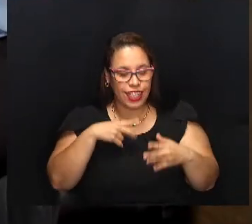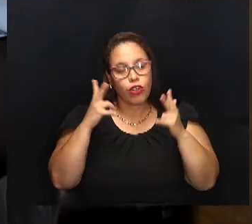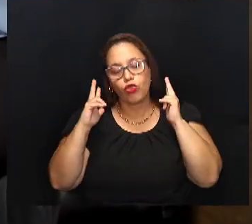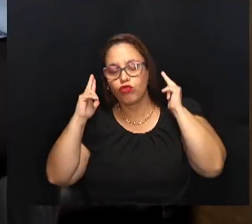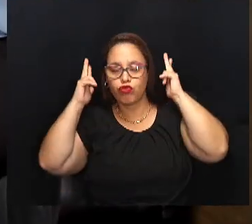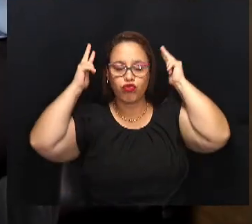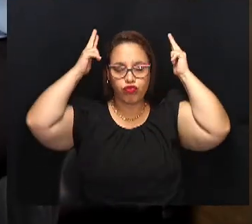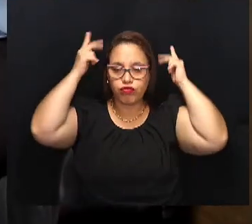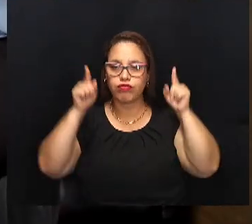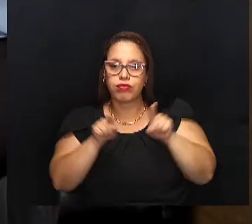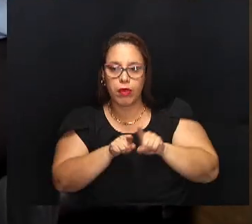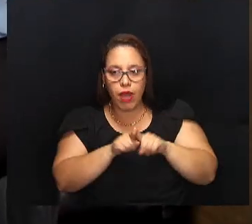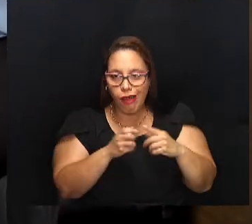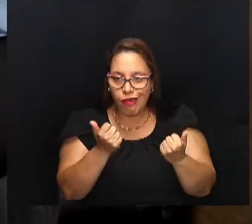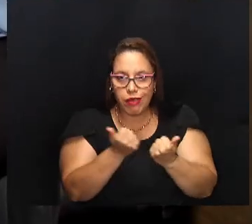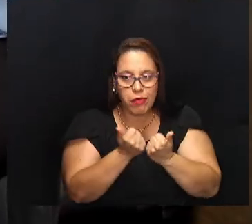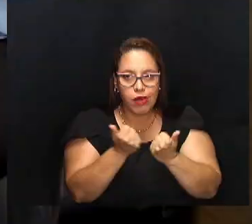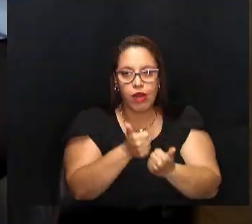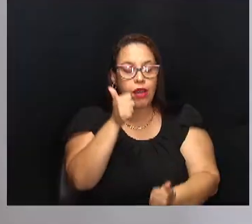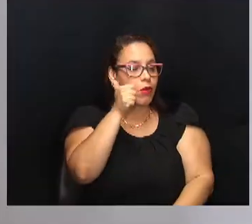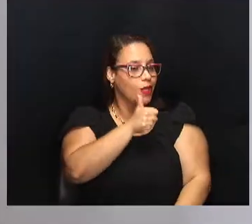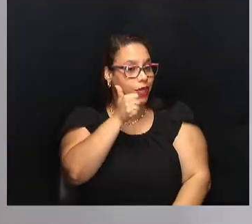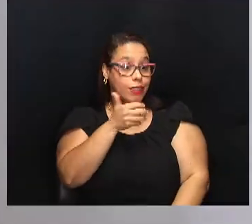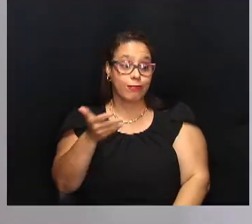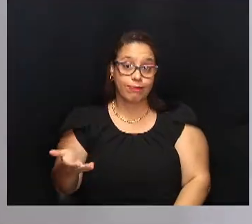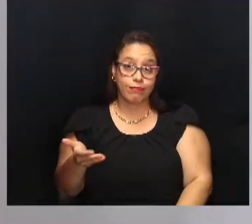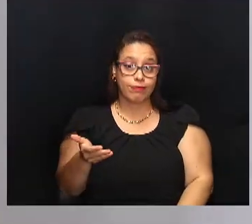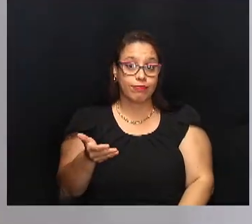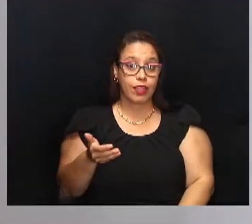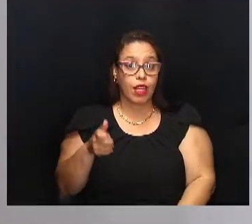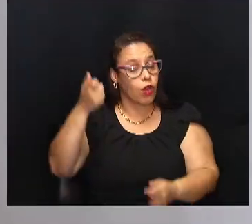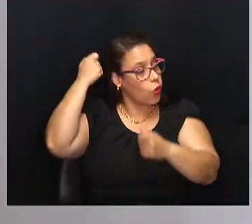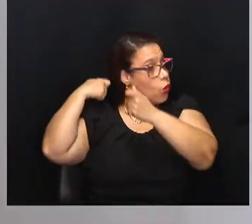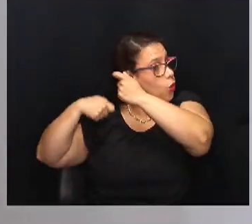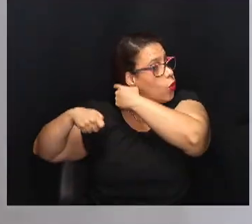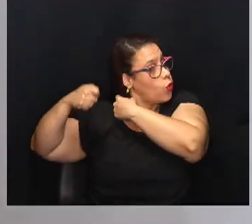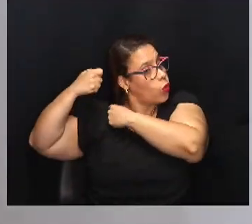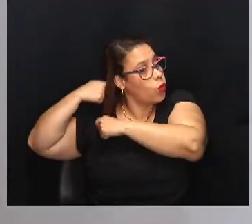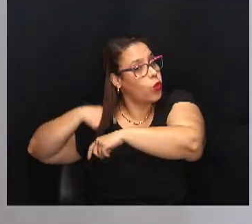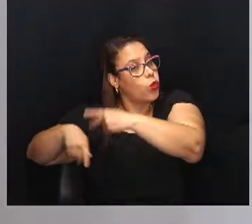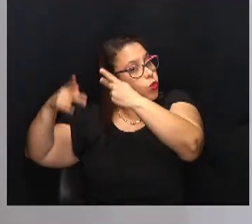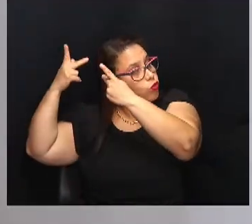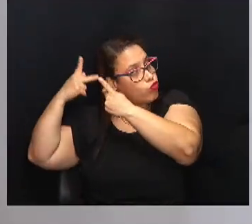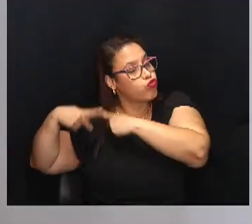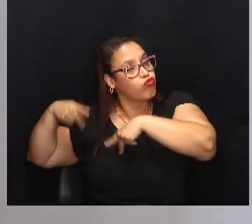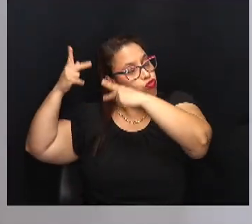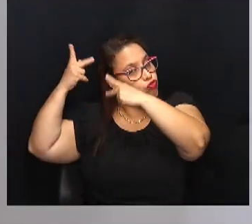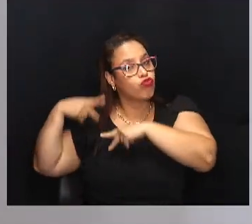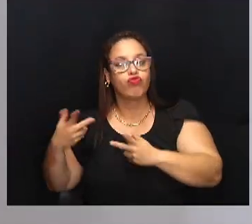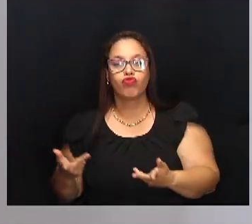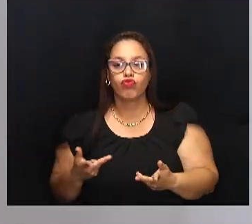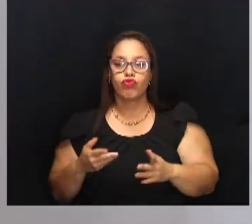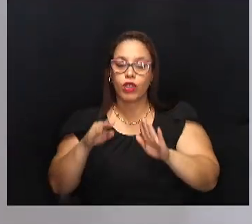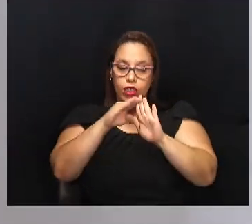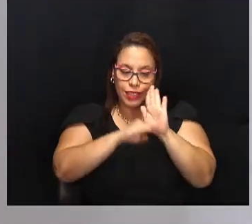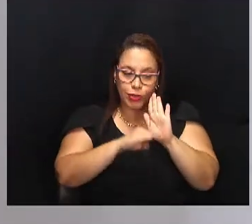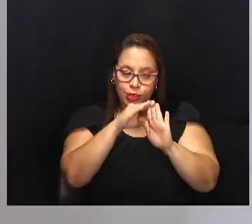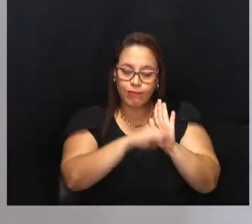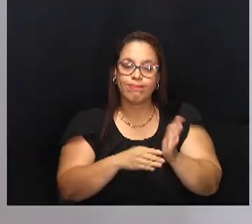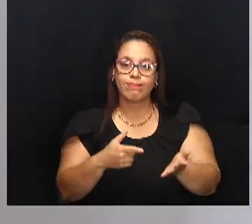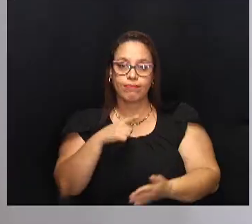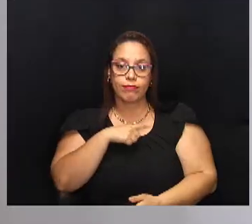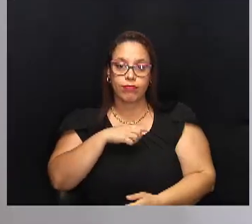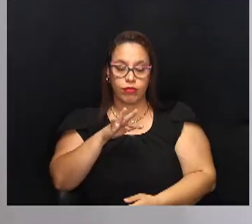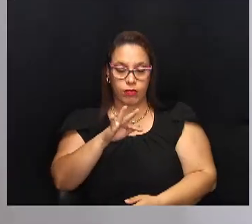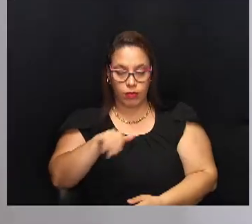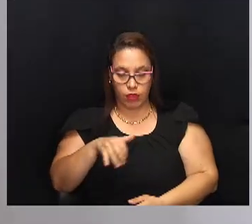frente também, que faz uma parceria, dá um desconto para as mulheres também. Ah, quero fazer uma escova lá, então dá um descontinho para elas também, né? Para se arrumarem. Eu tenho o